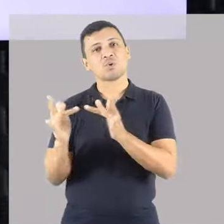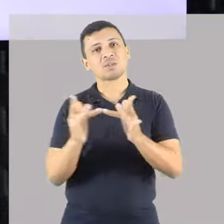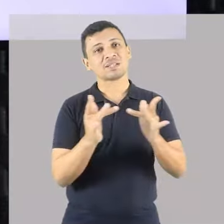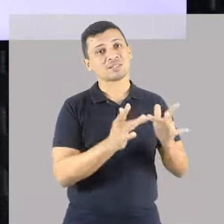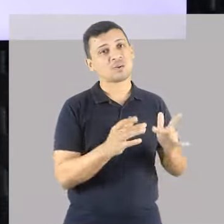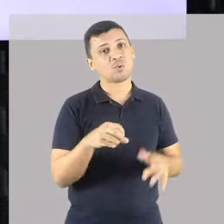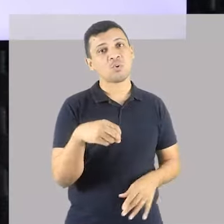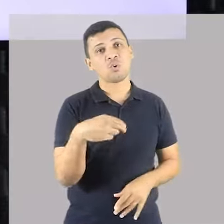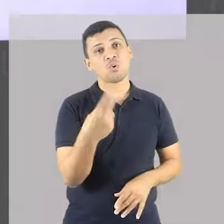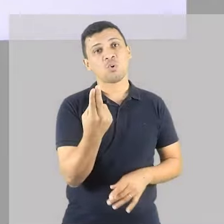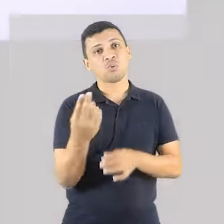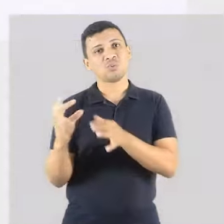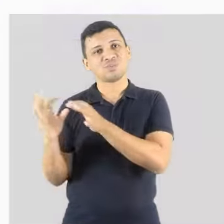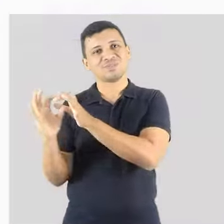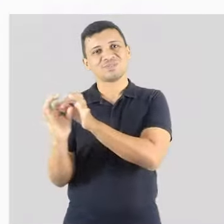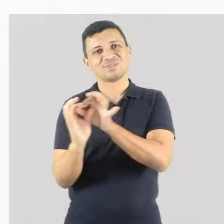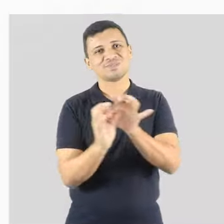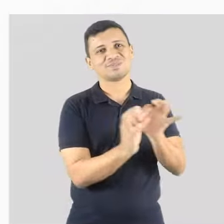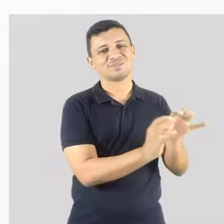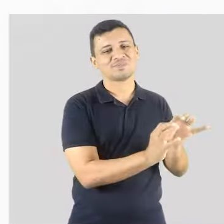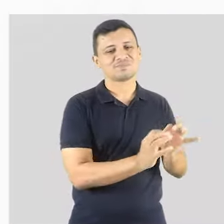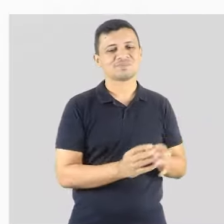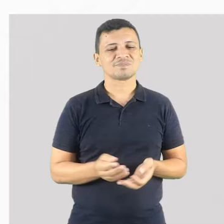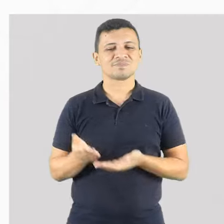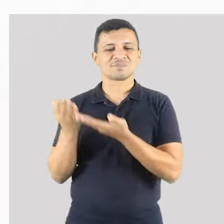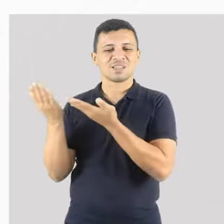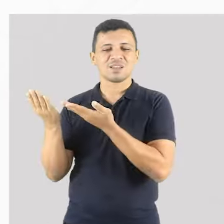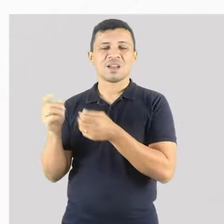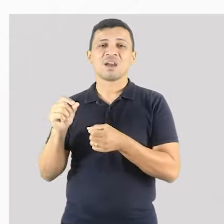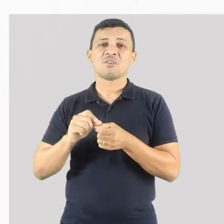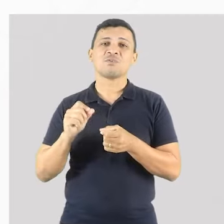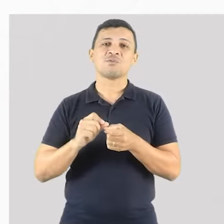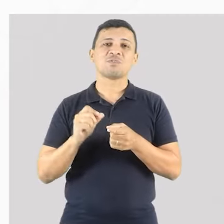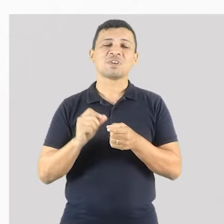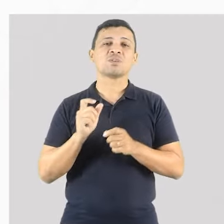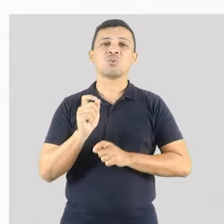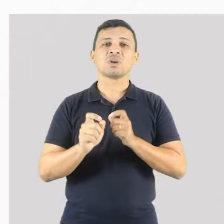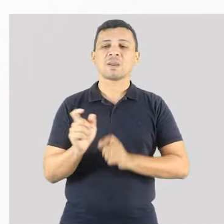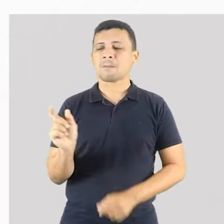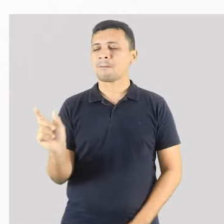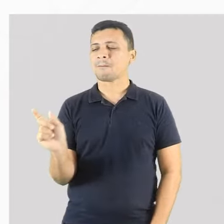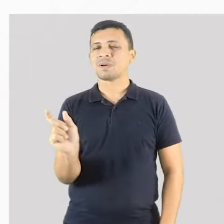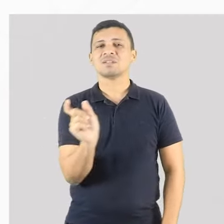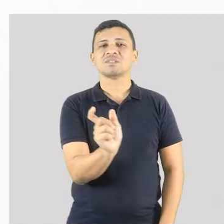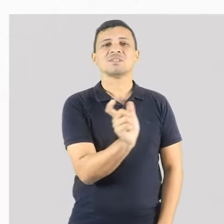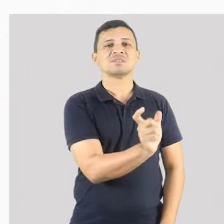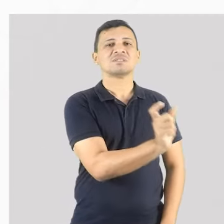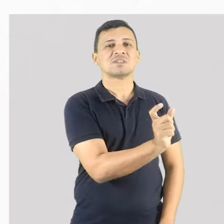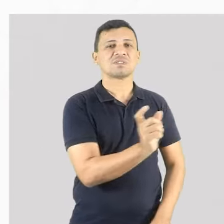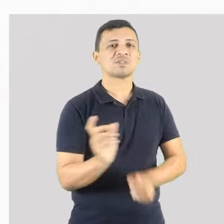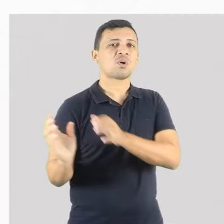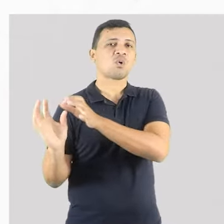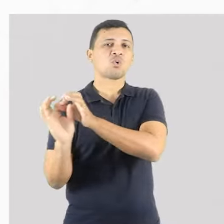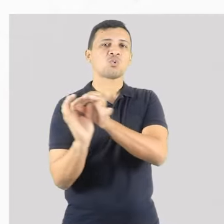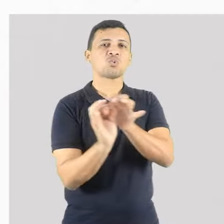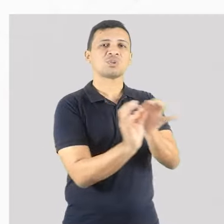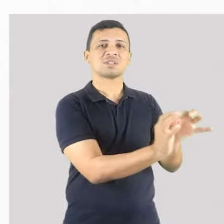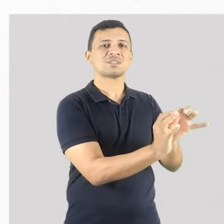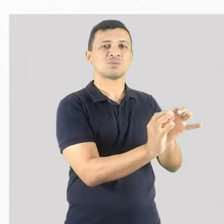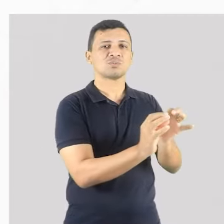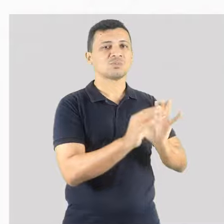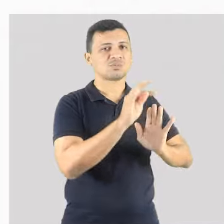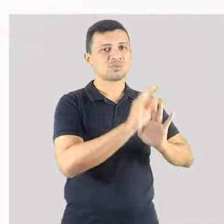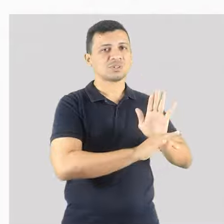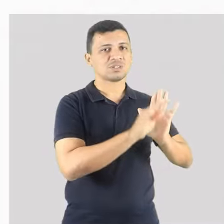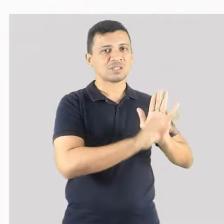coesivos e aqui eu coloquei né é uma forma que é feita a conexão dos elementos presentes em um texto refere-se às